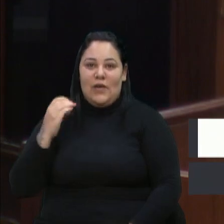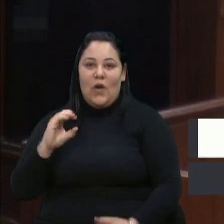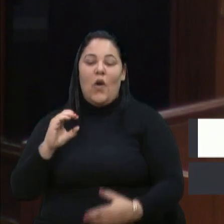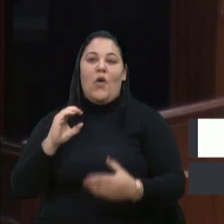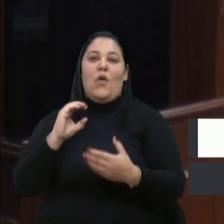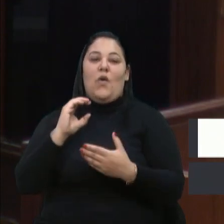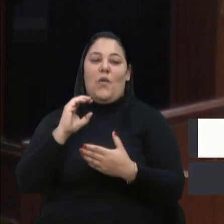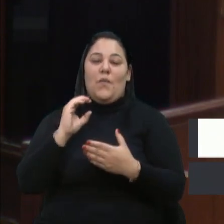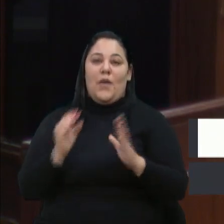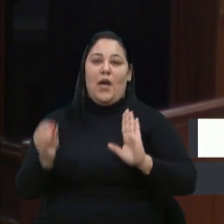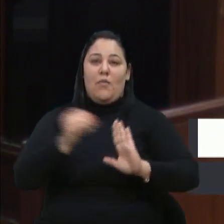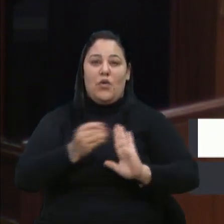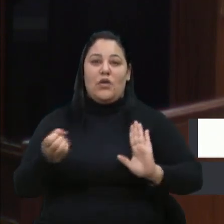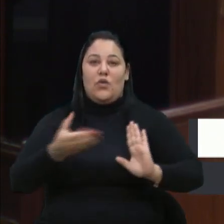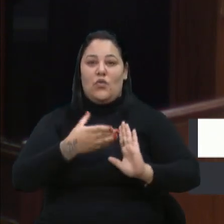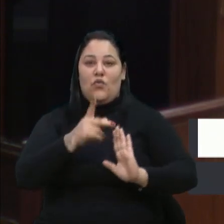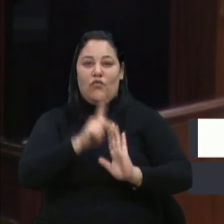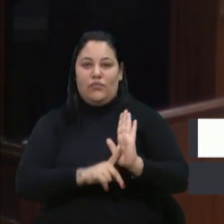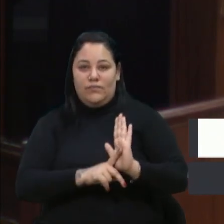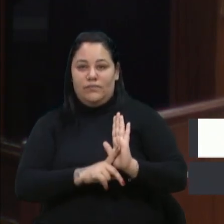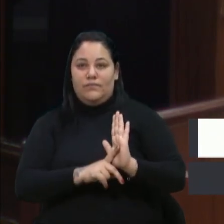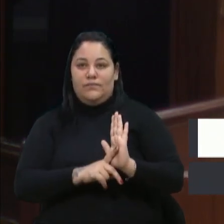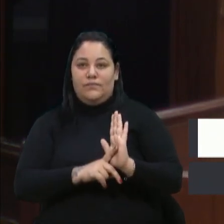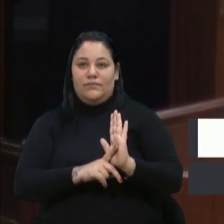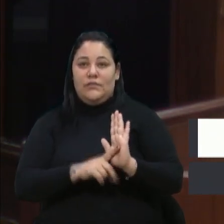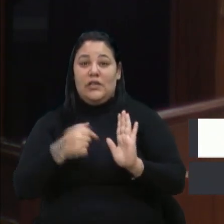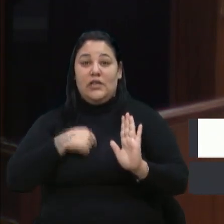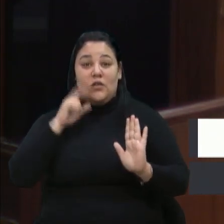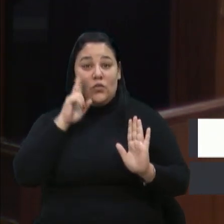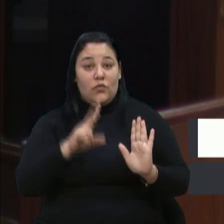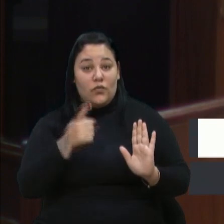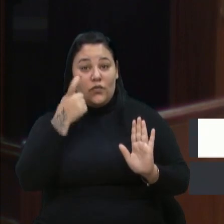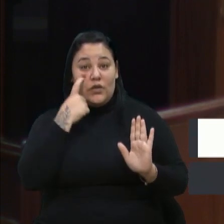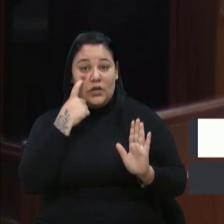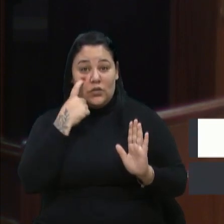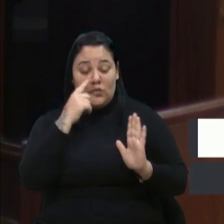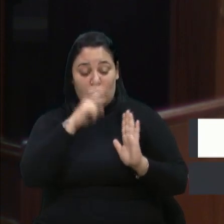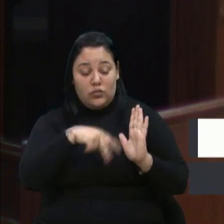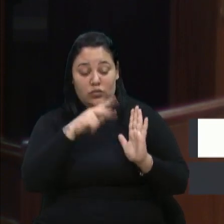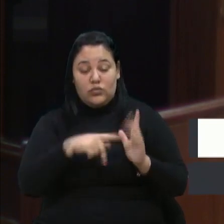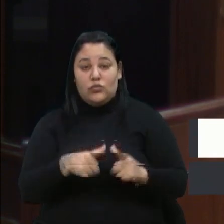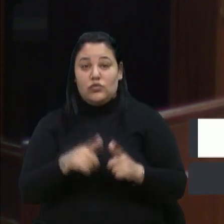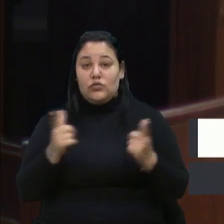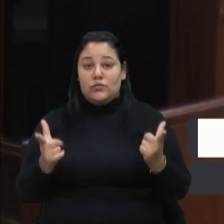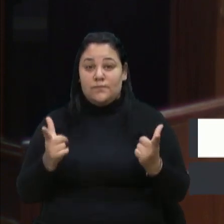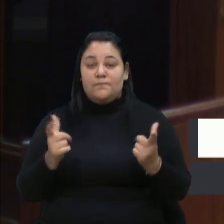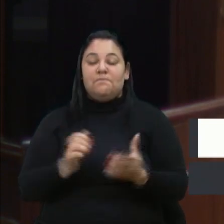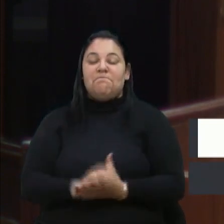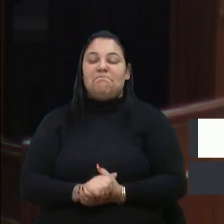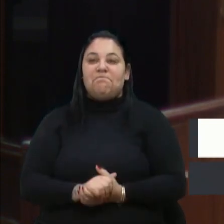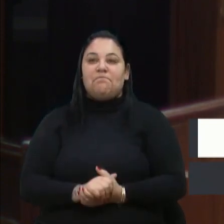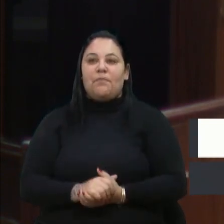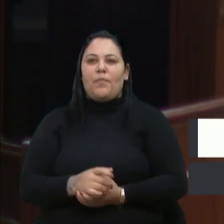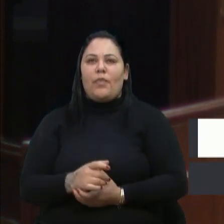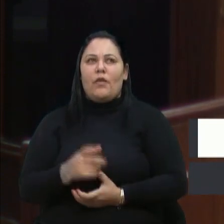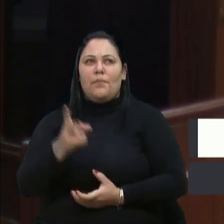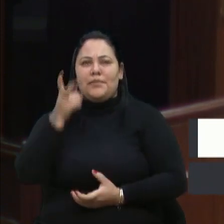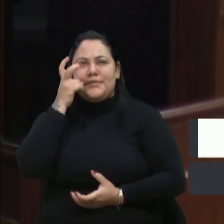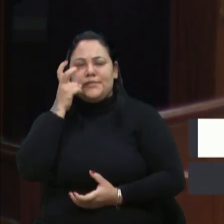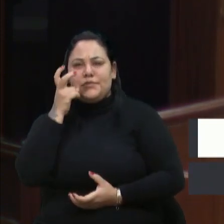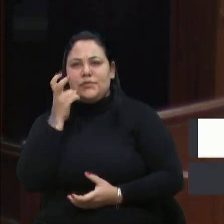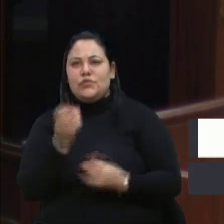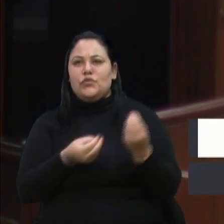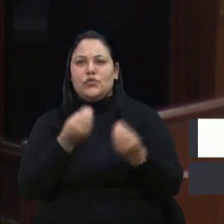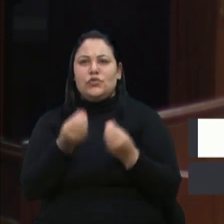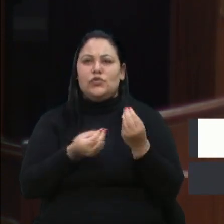projeto. E eu, lendo a matéria do Jornal Pioneiro de hoje, da coluna do Ciro, eu fico vendo